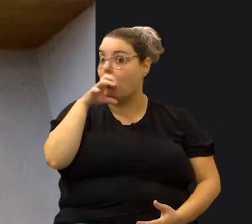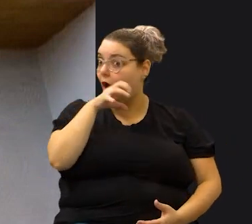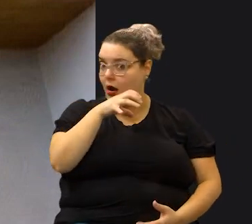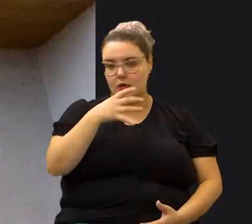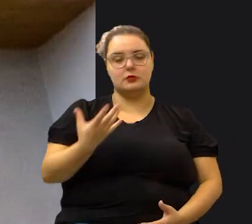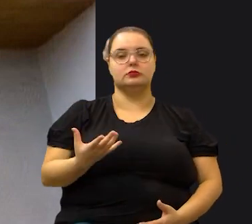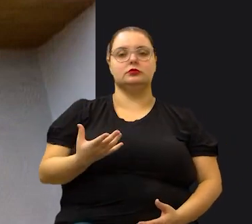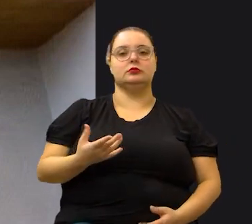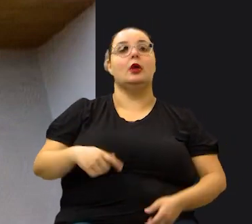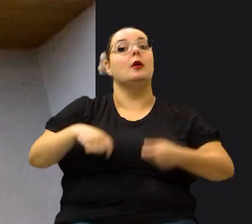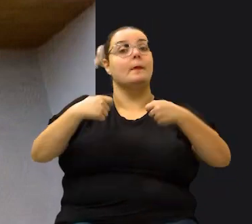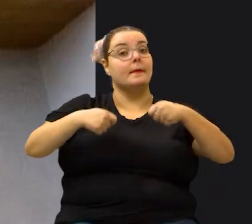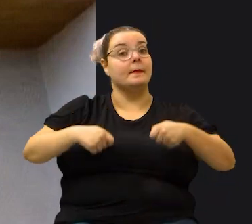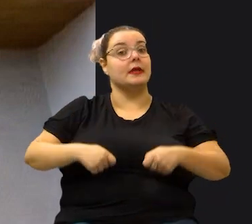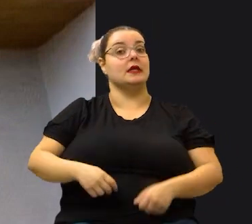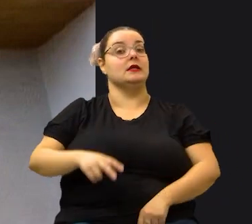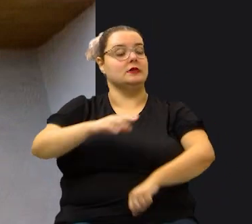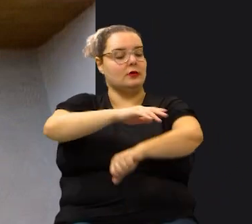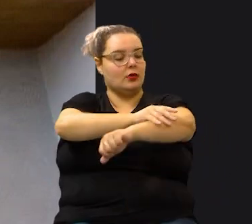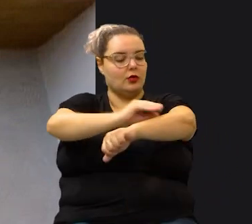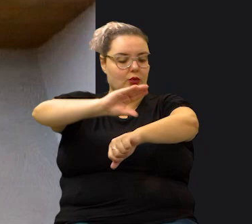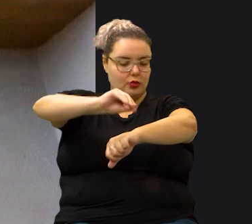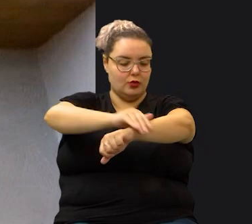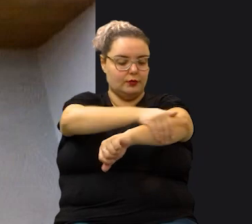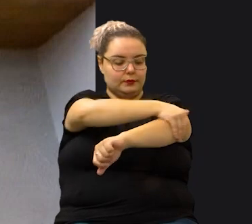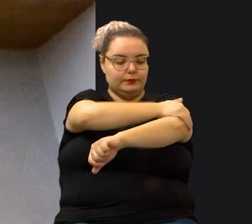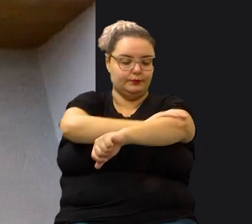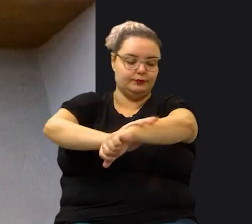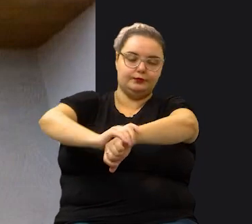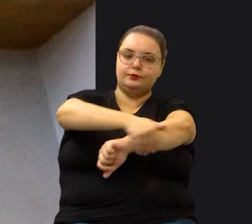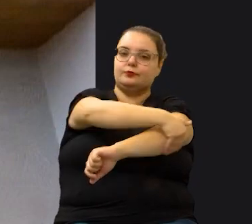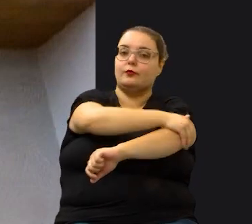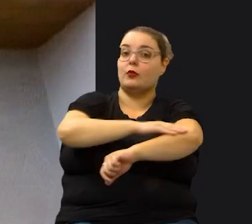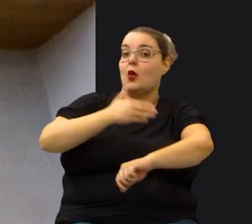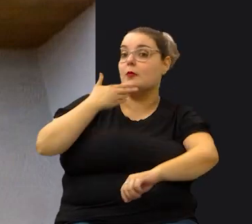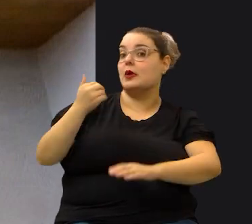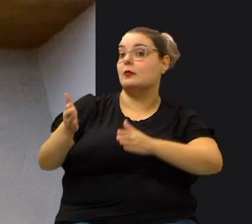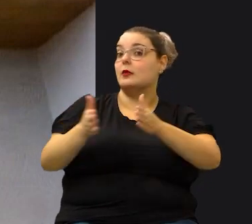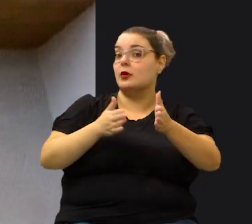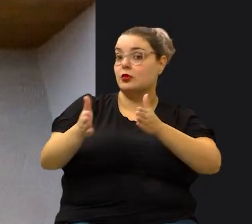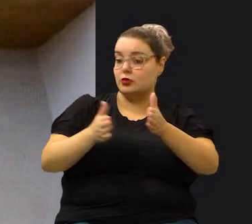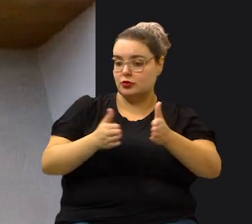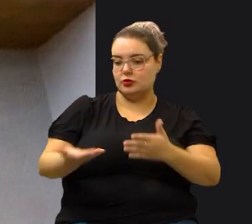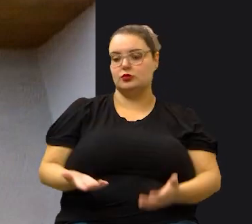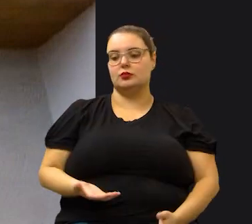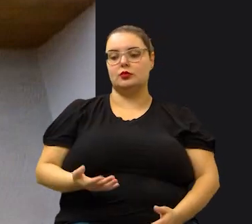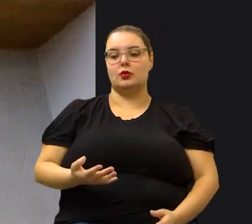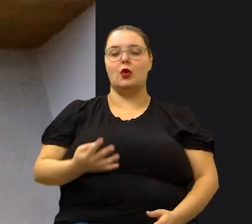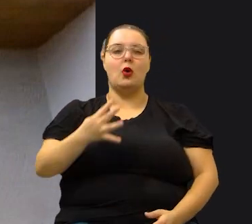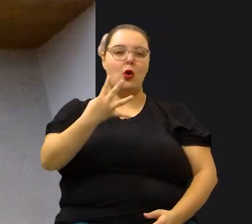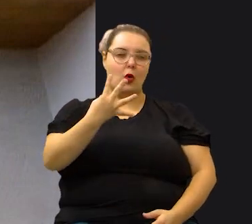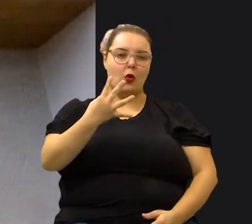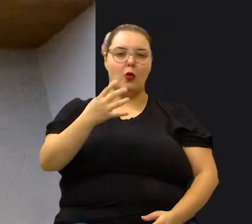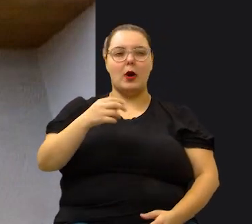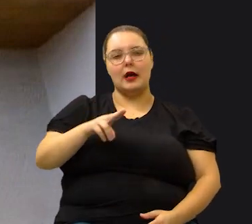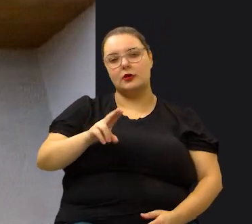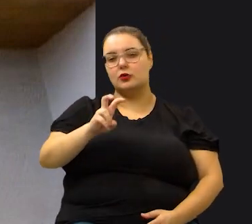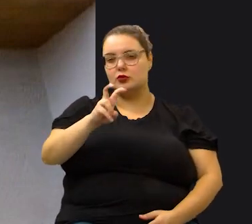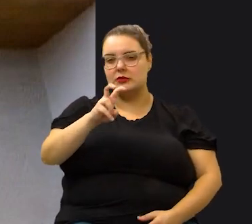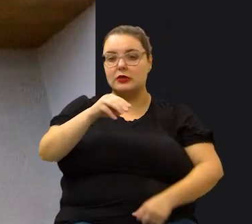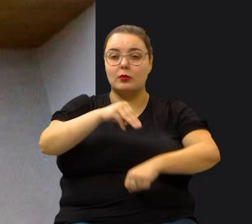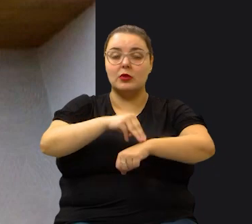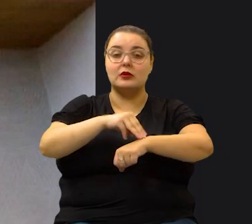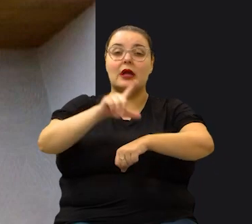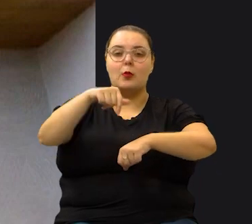esquecer sempre de hidratar a nossa pele no período do outono. O melhor momento de hidratação da pele é naqueles 4, 5 minutos logo depois